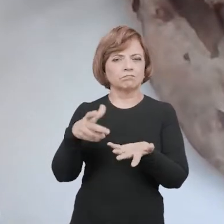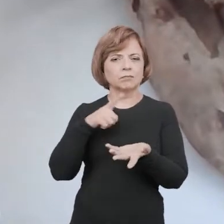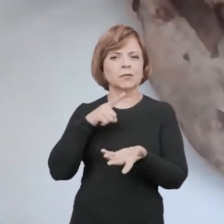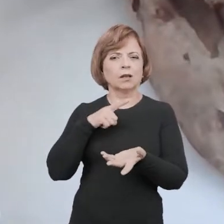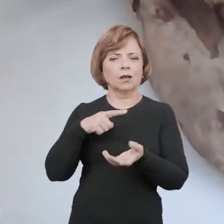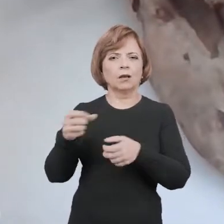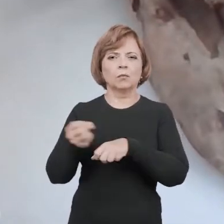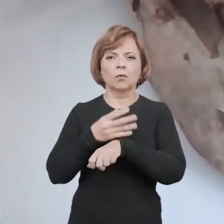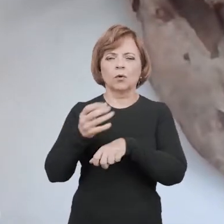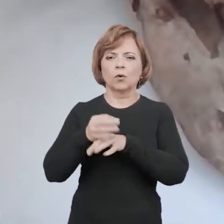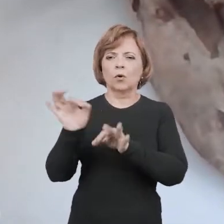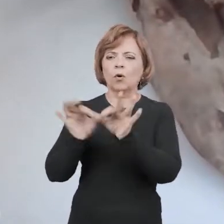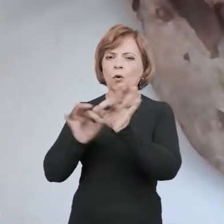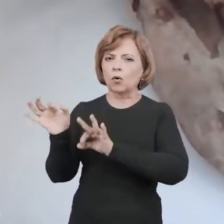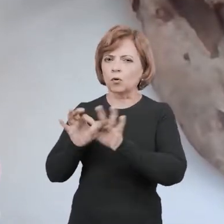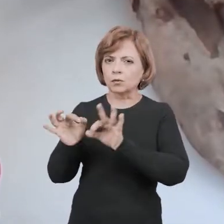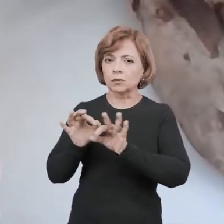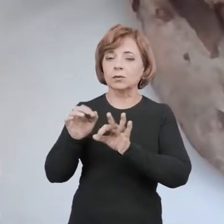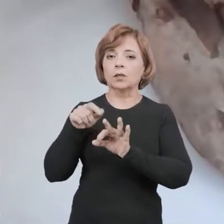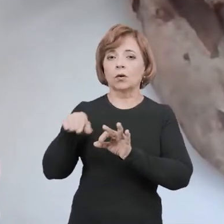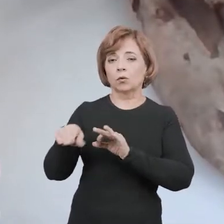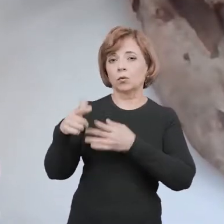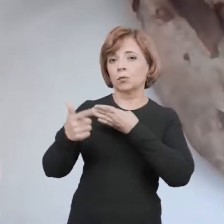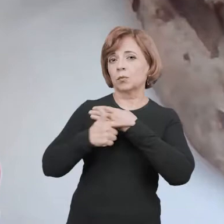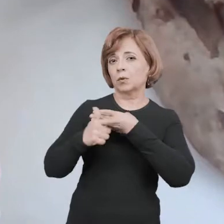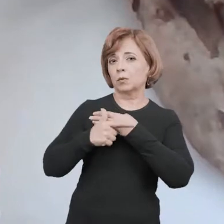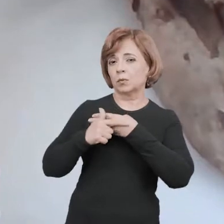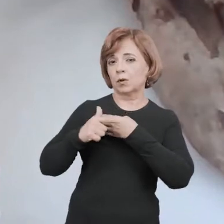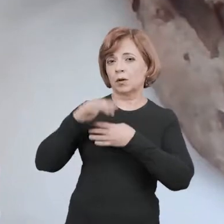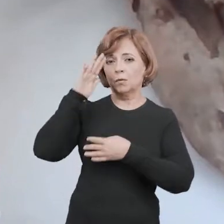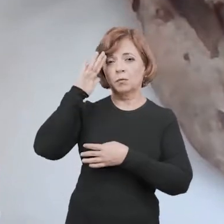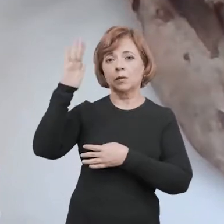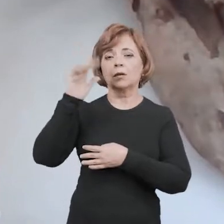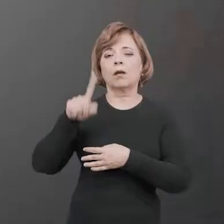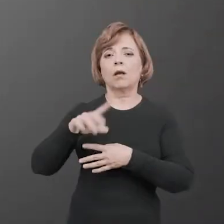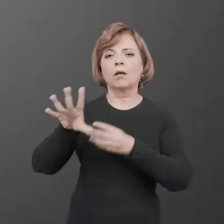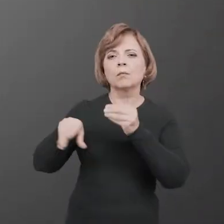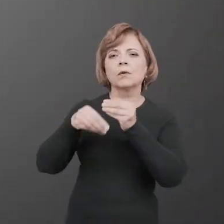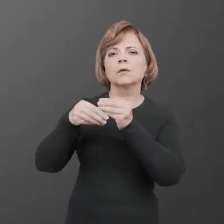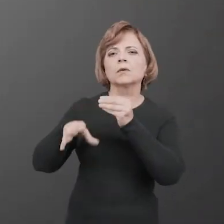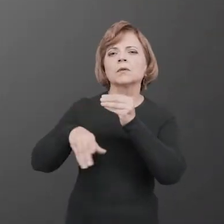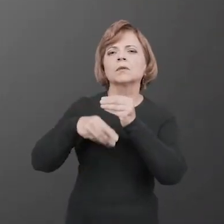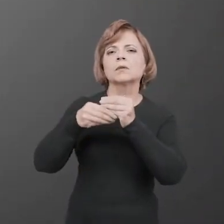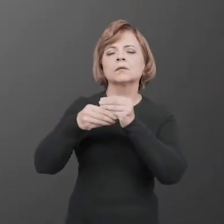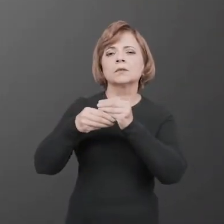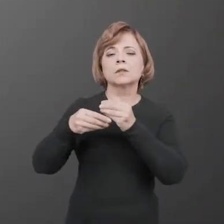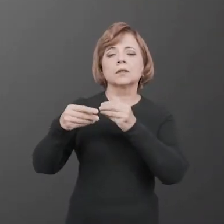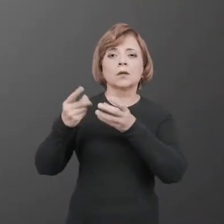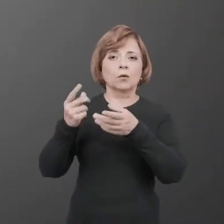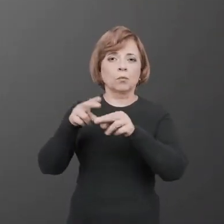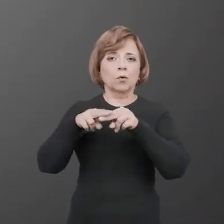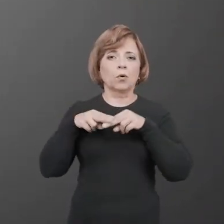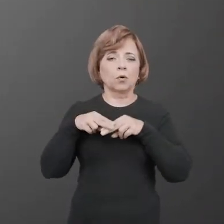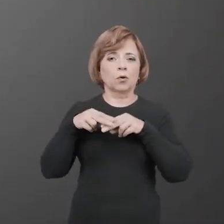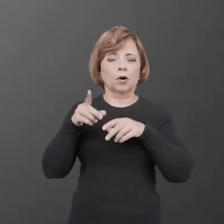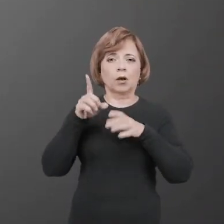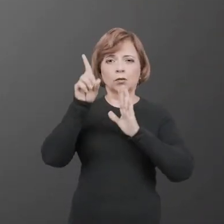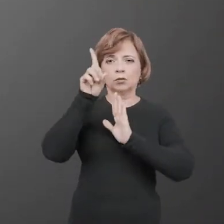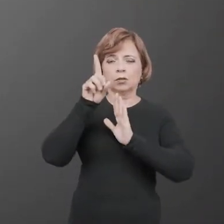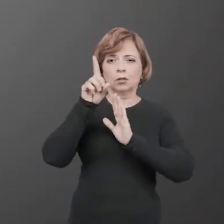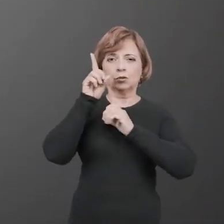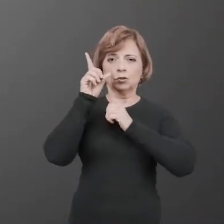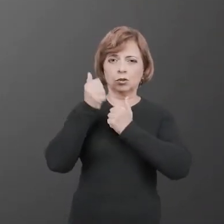Estratégico e Modernização Organizacional, suas funções principais são implementadas através da Diretoria de